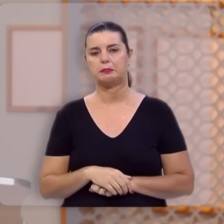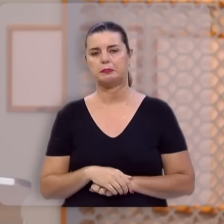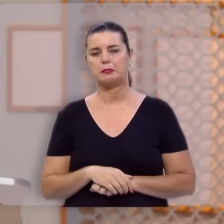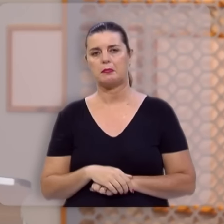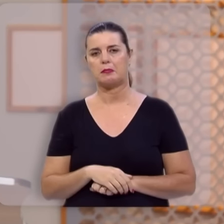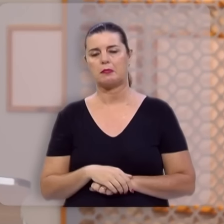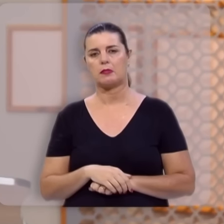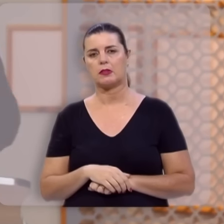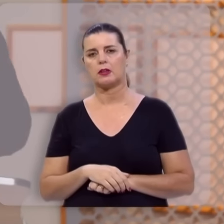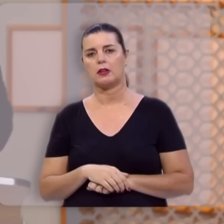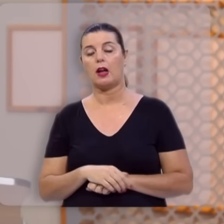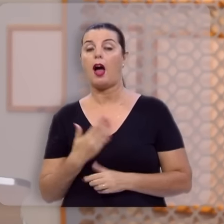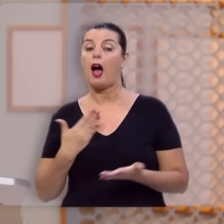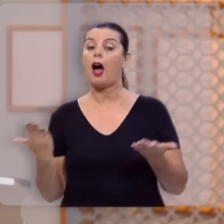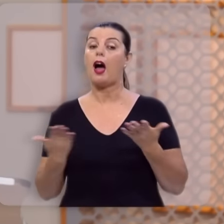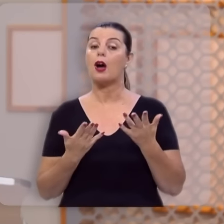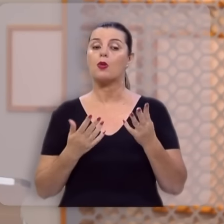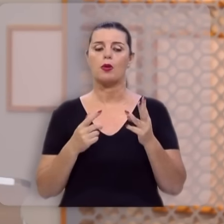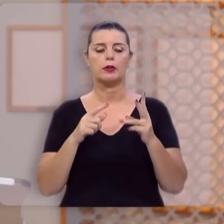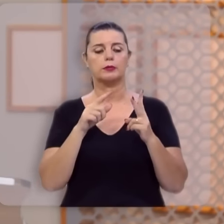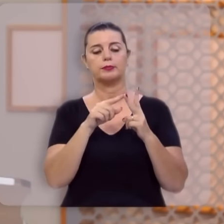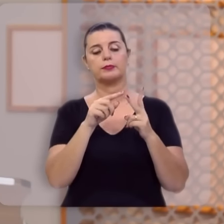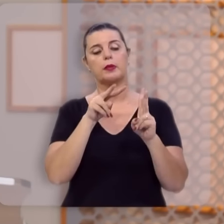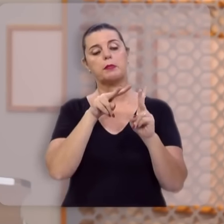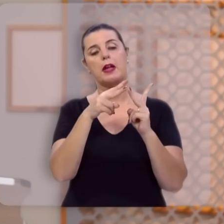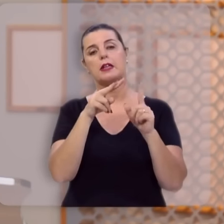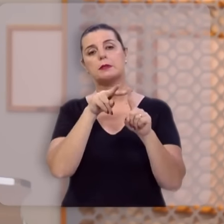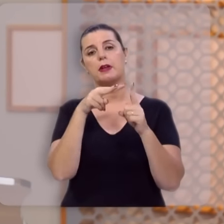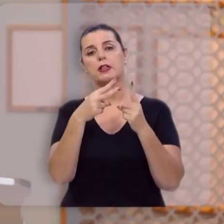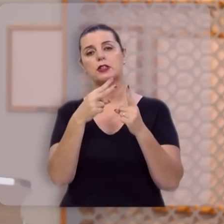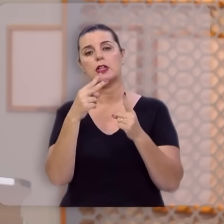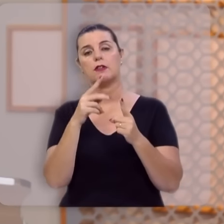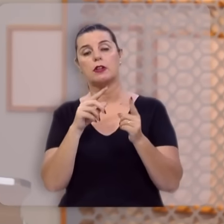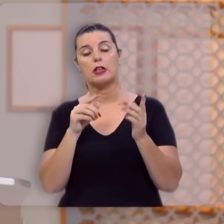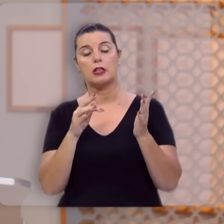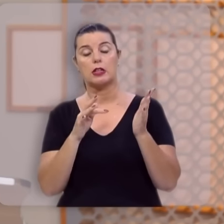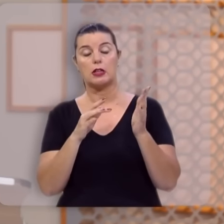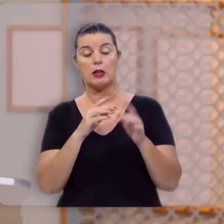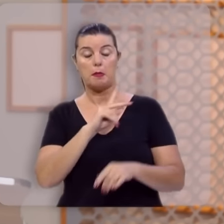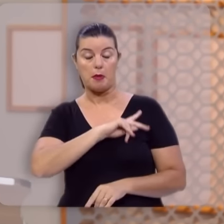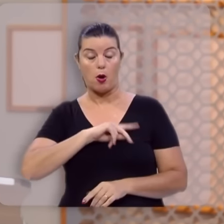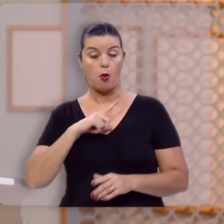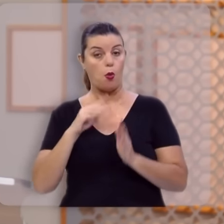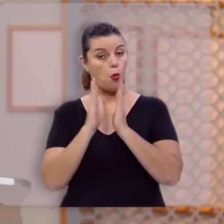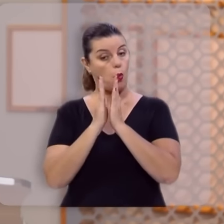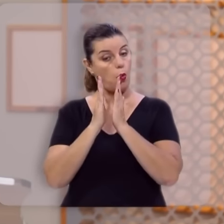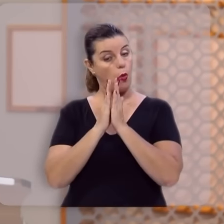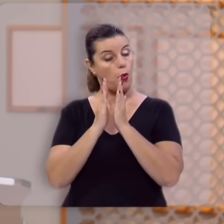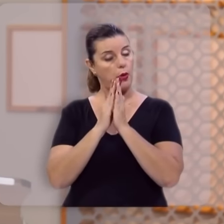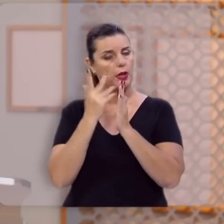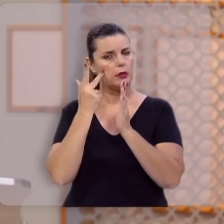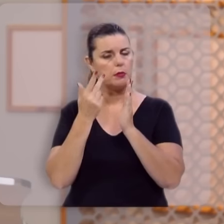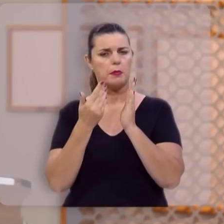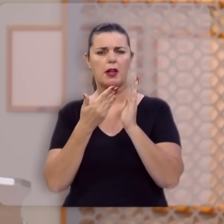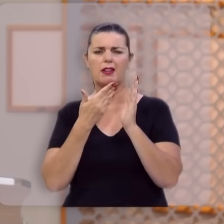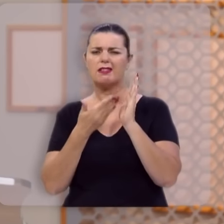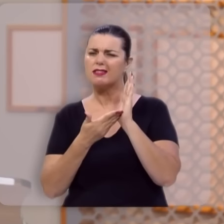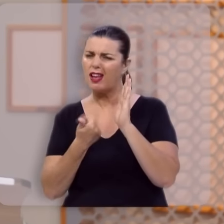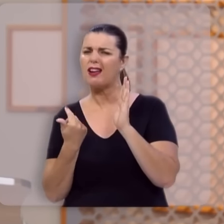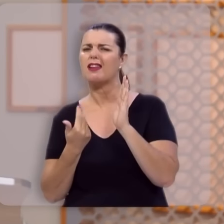Mas agora, tem uma perspectiva presente. Ele está orando lá na prisão para sair da